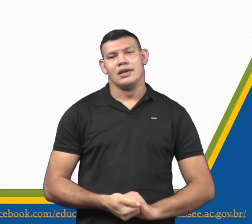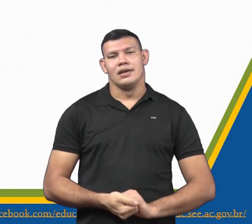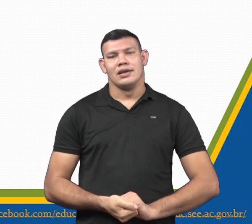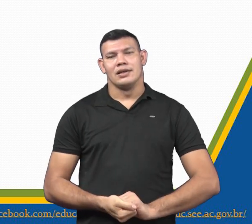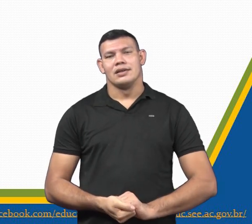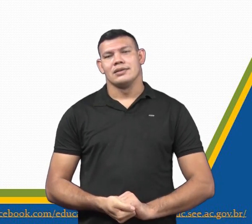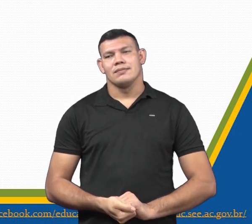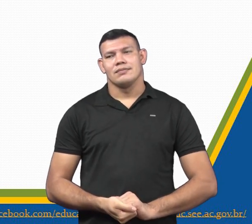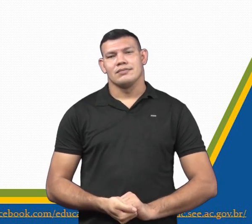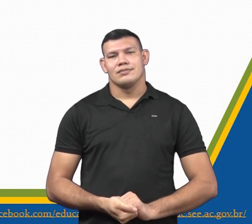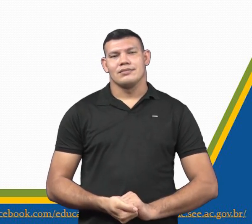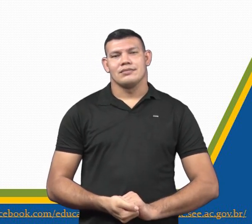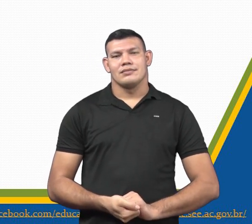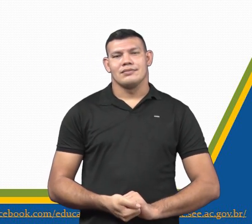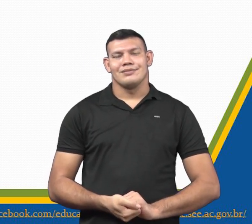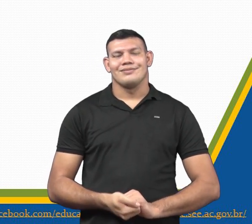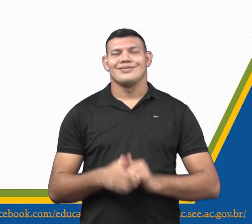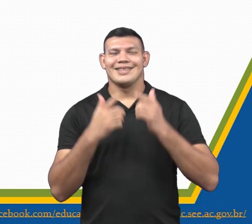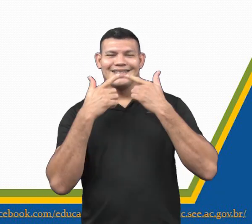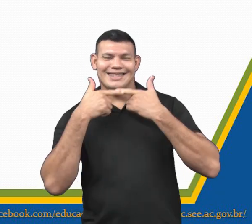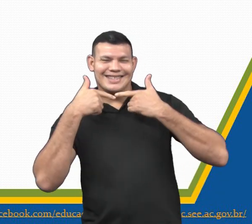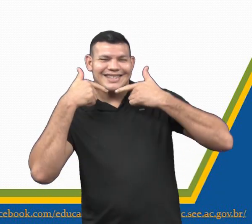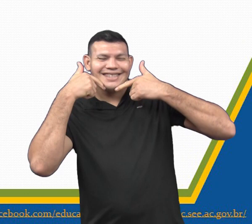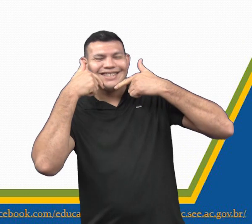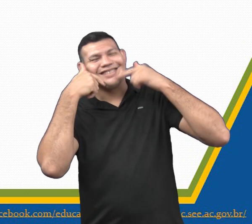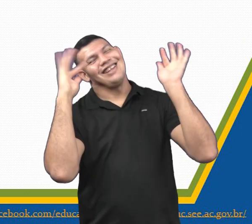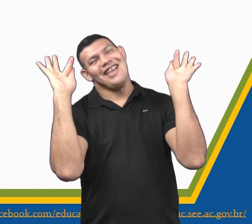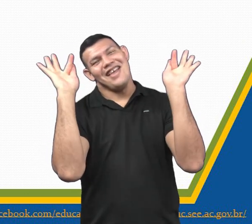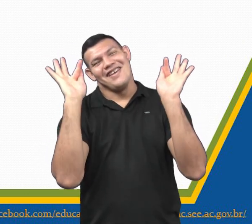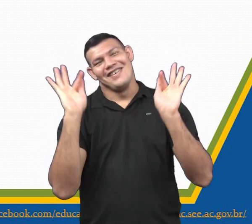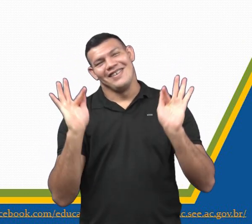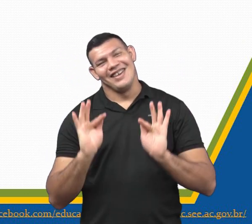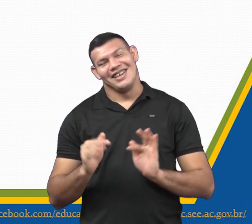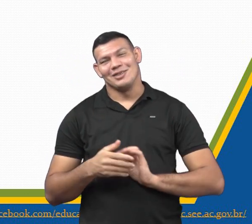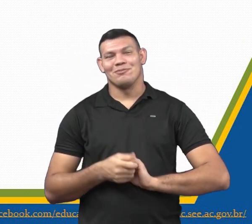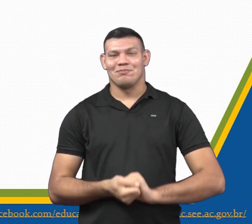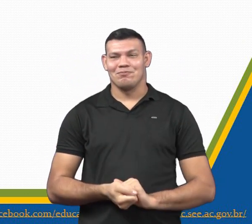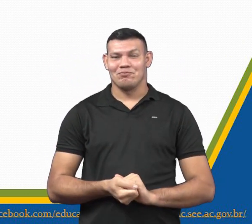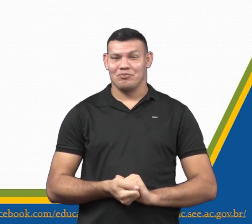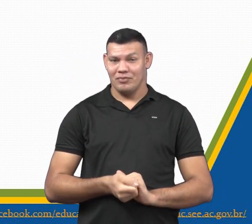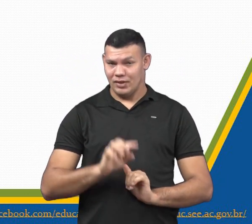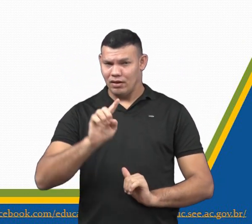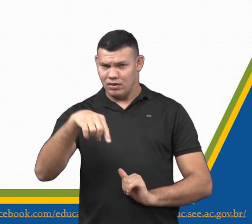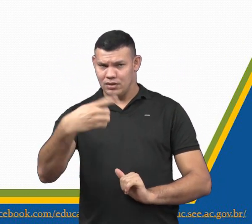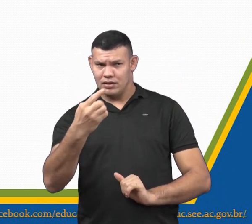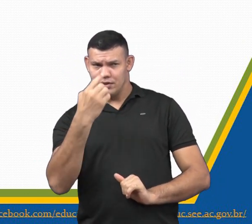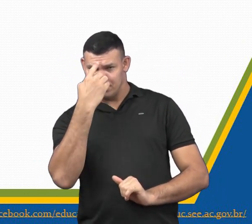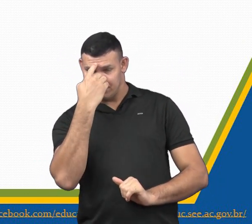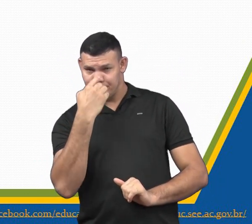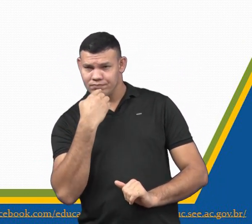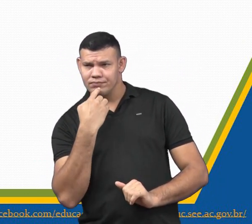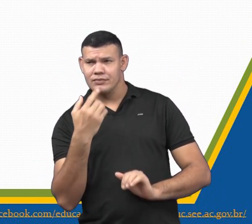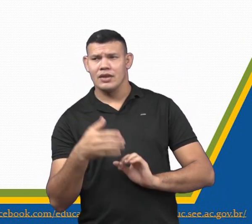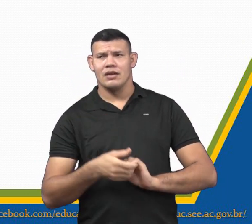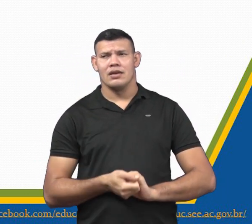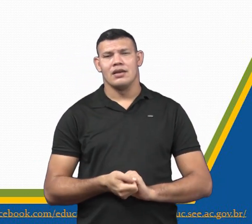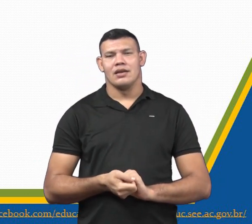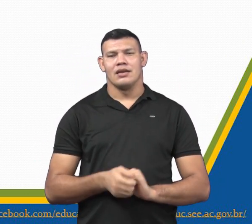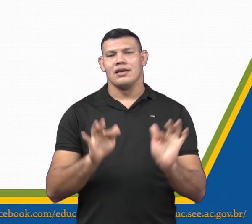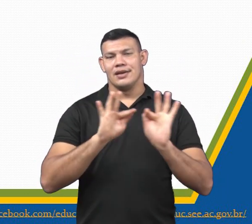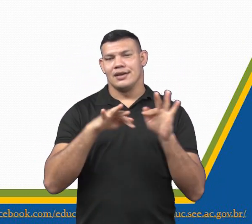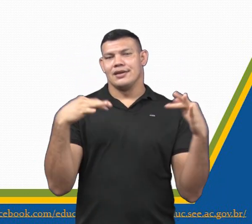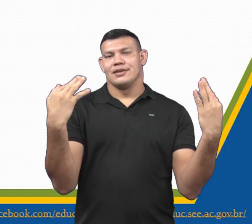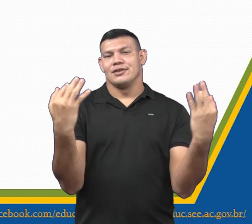tá? Sorrindo, feliz da vida, né? Na próxima imagem, ó, vamos ver aí. Minha